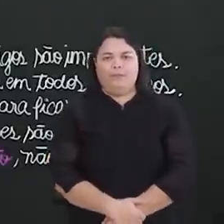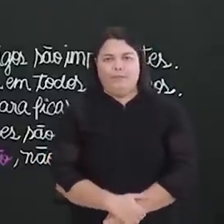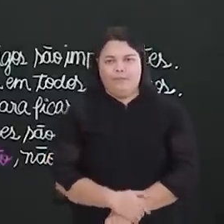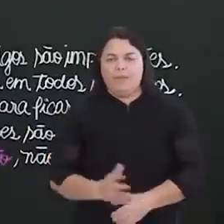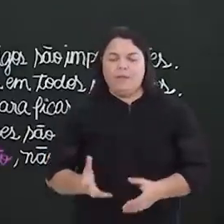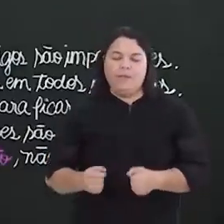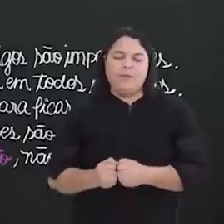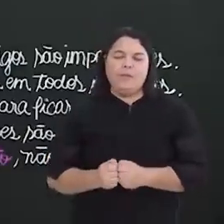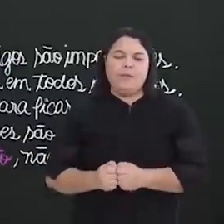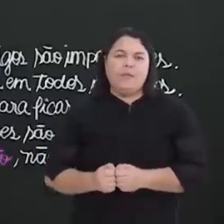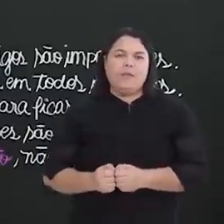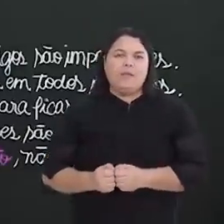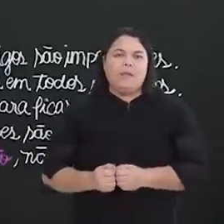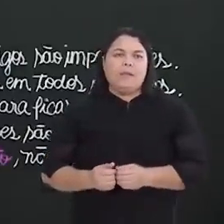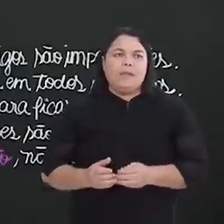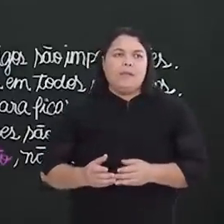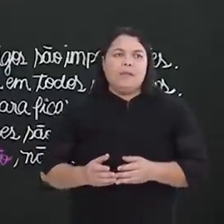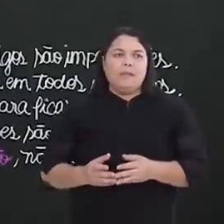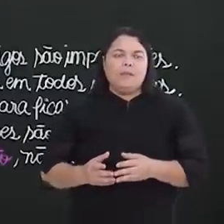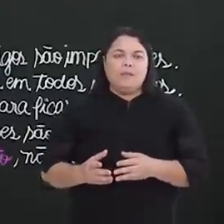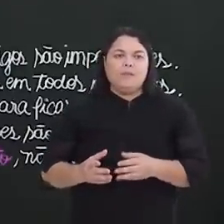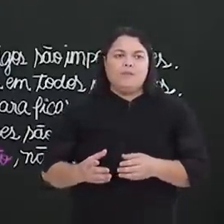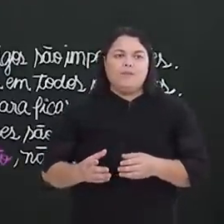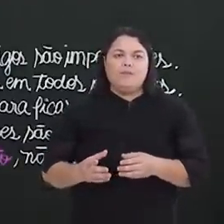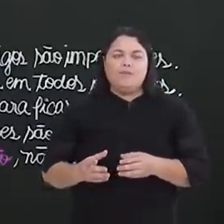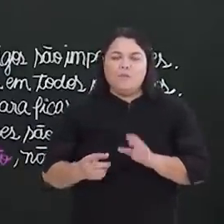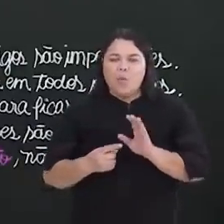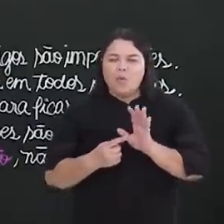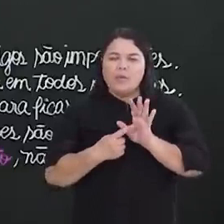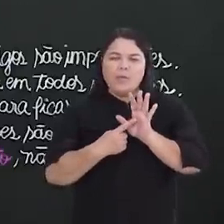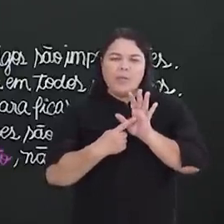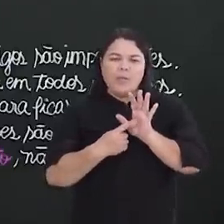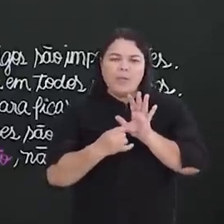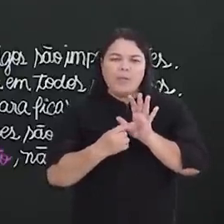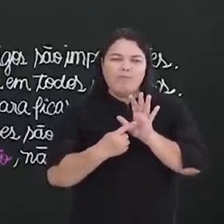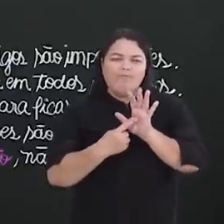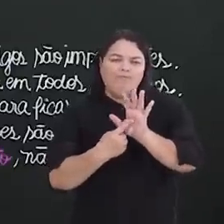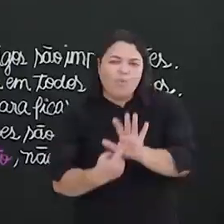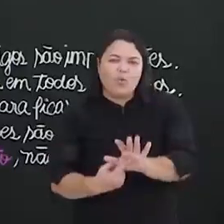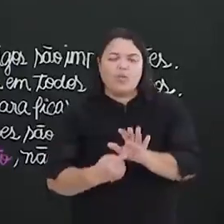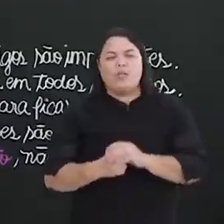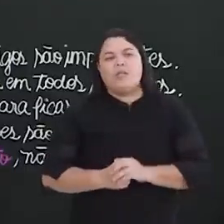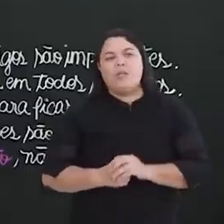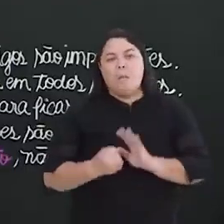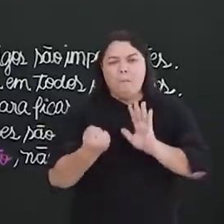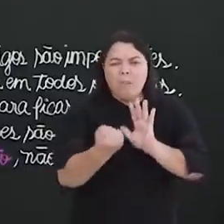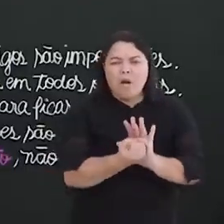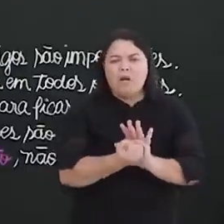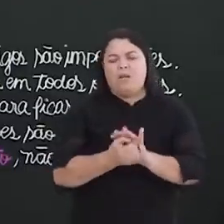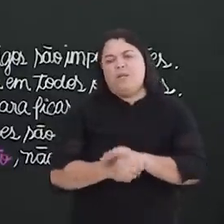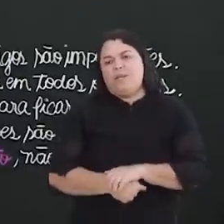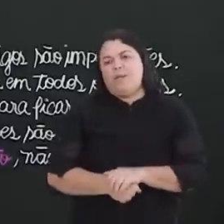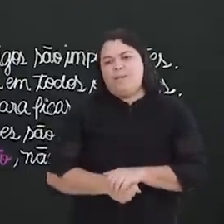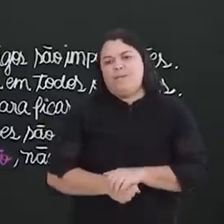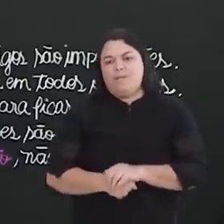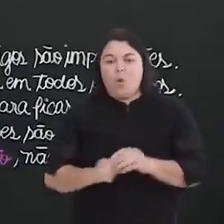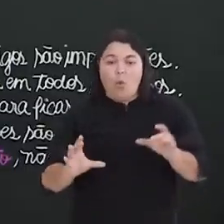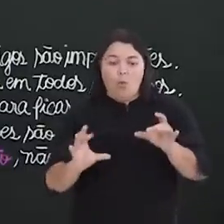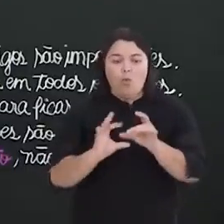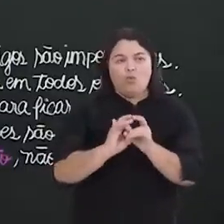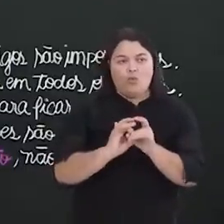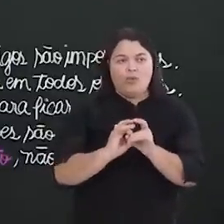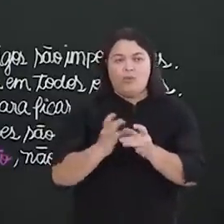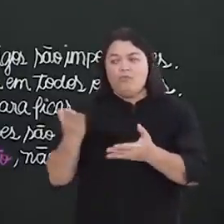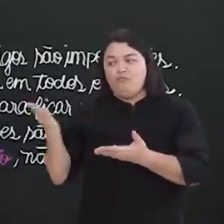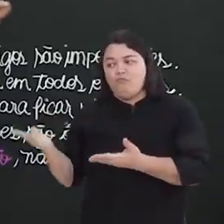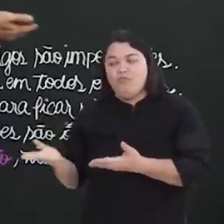ser estabelecida e, quando estabelecida, ela é marcada por meio do uso de conjunções, tal como nos outros exemplos.